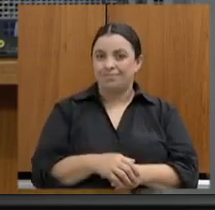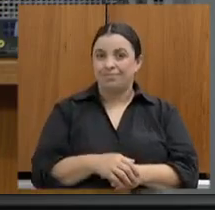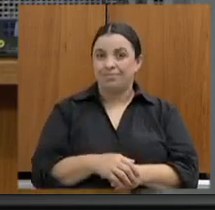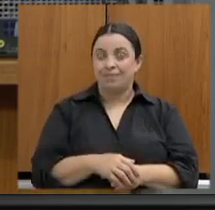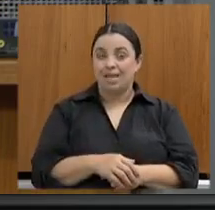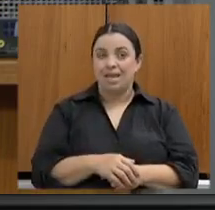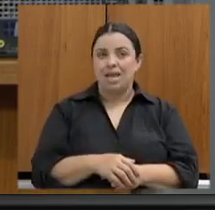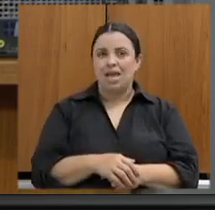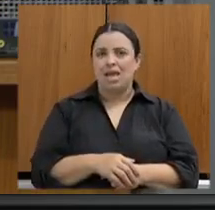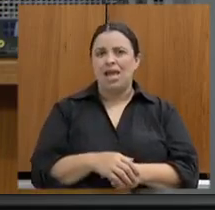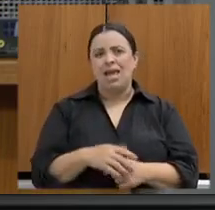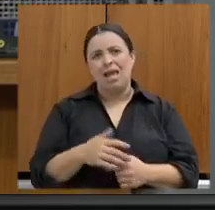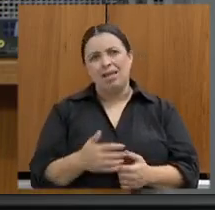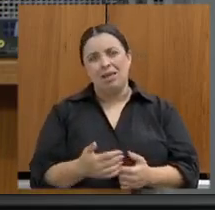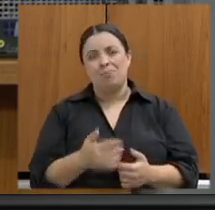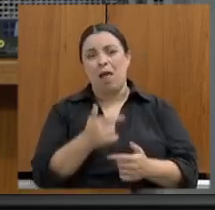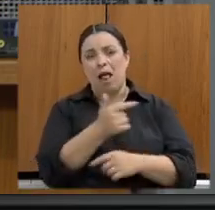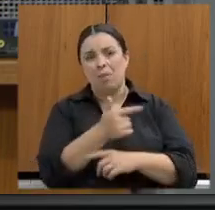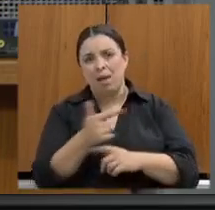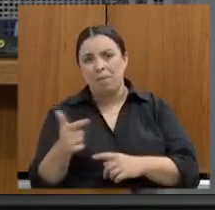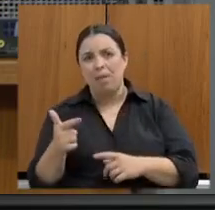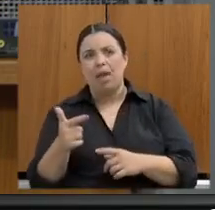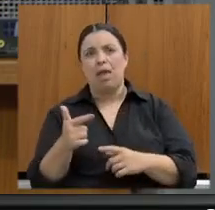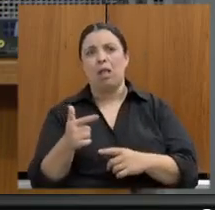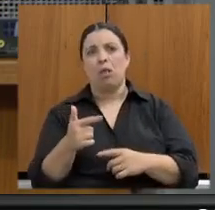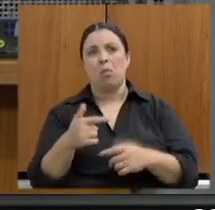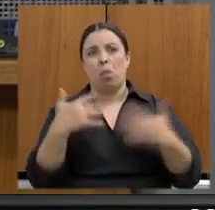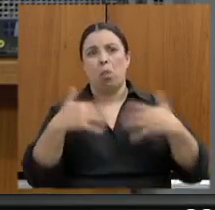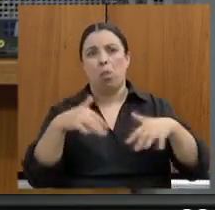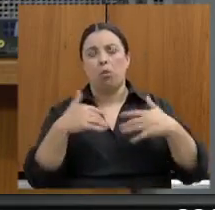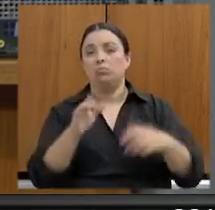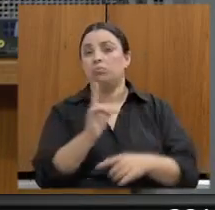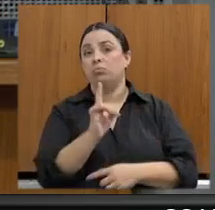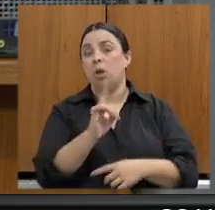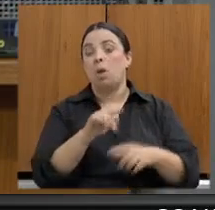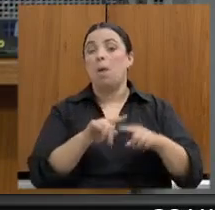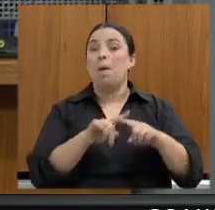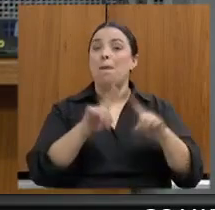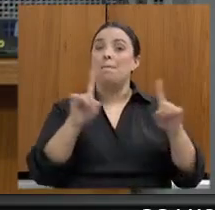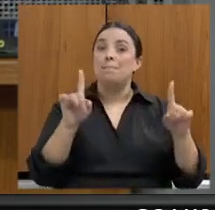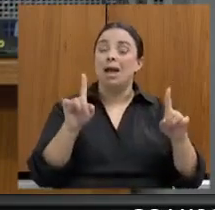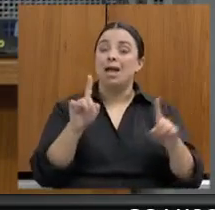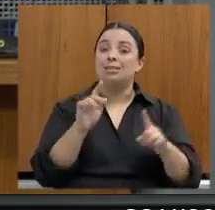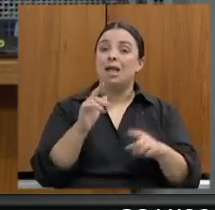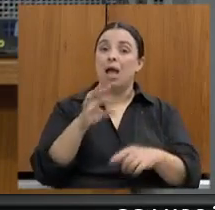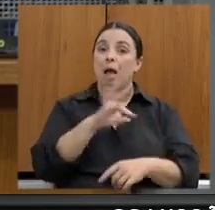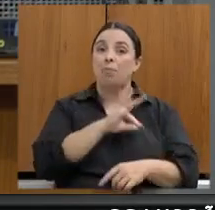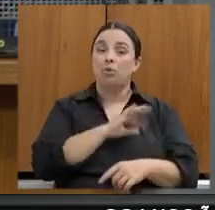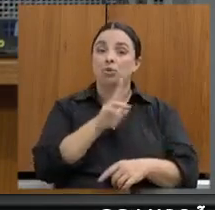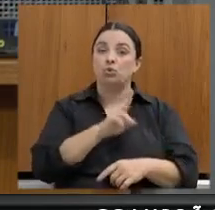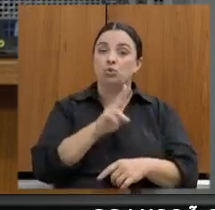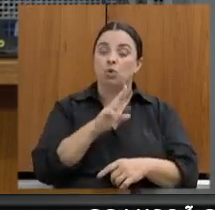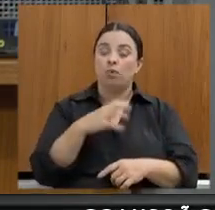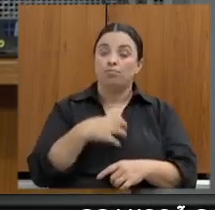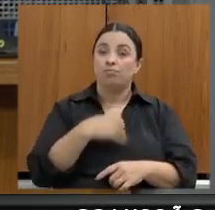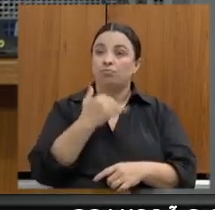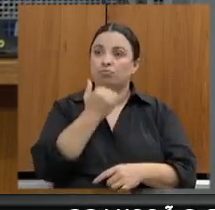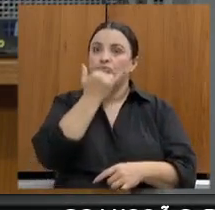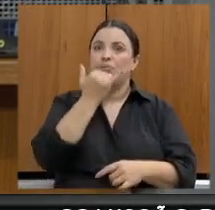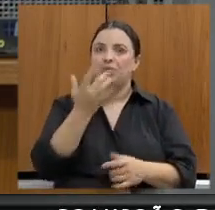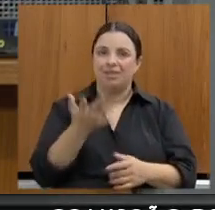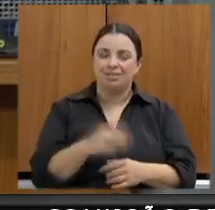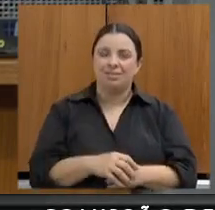tinha mas a polícia militar o surpresa e foi algo assim impressionante porque